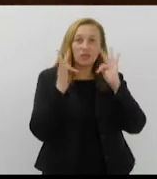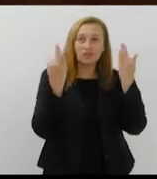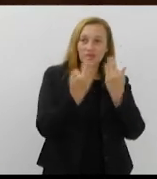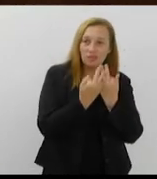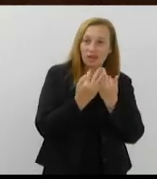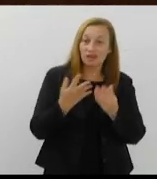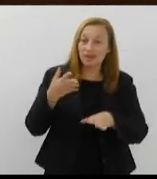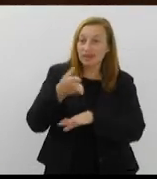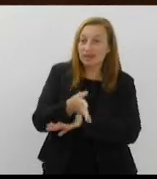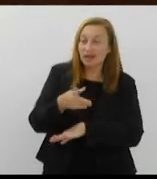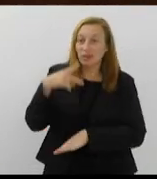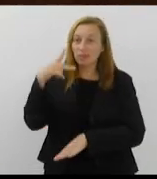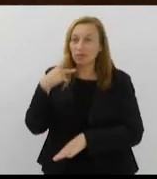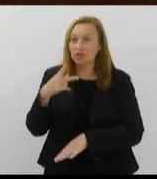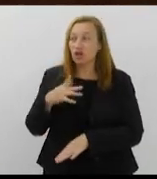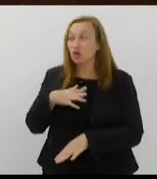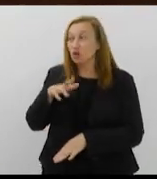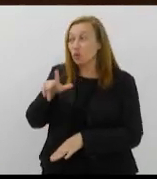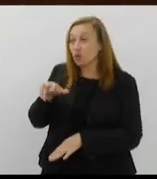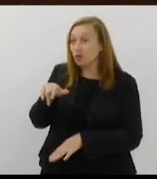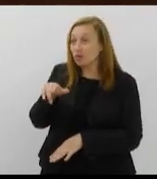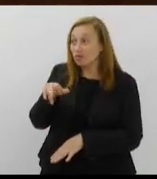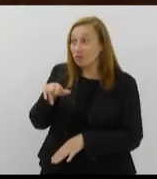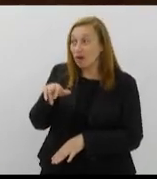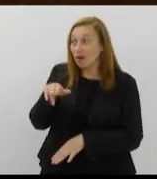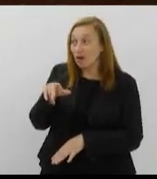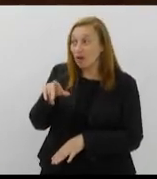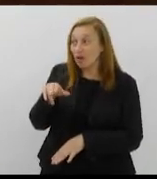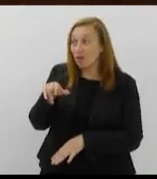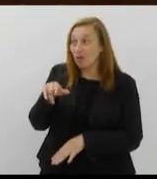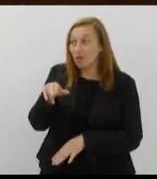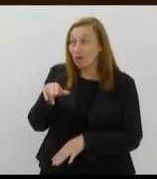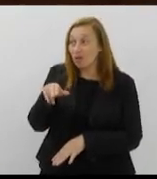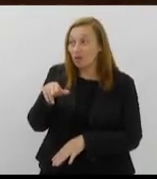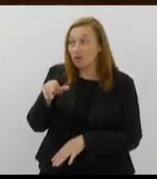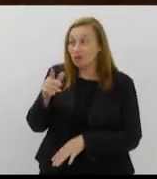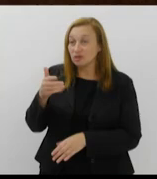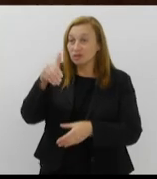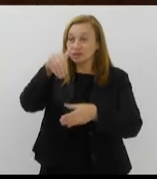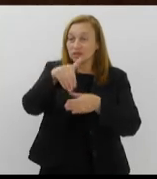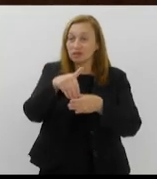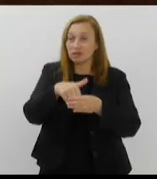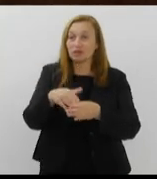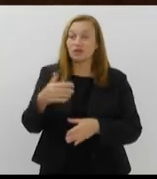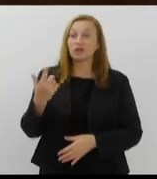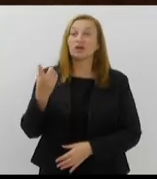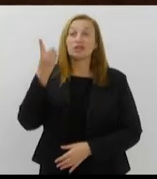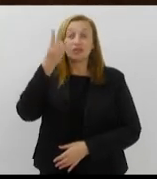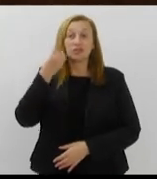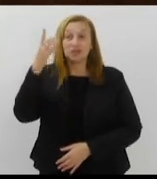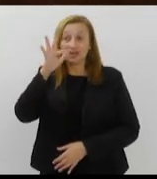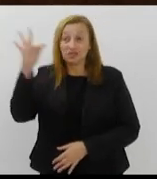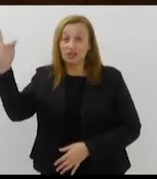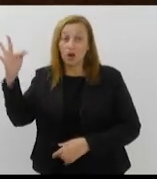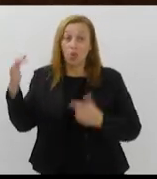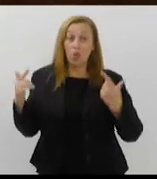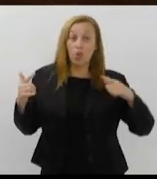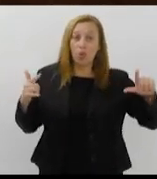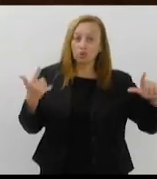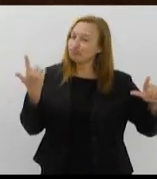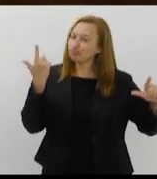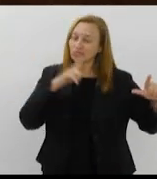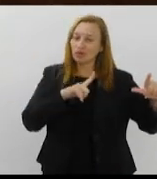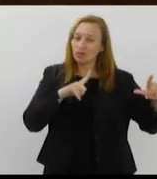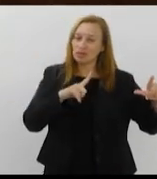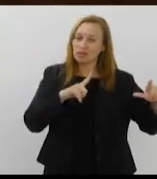política e aí o irmão se elege deputado federal, o outro irmão não se elege deputado estadual. Aí, por